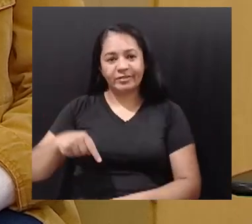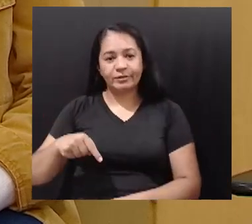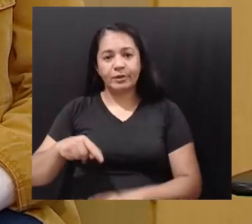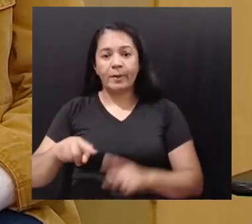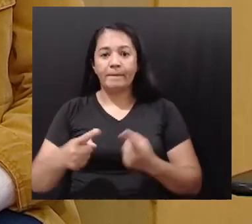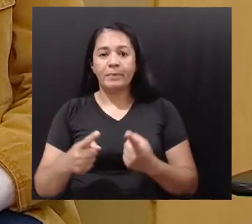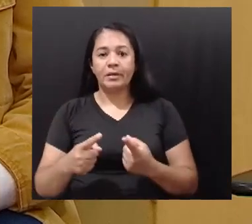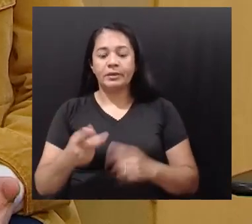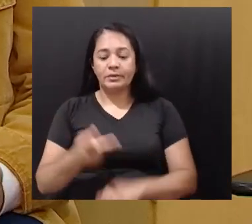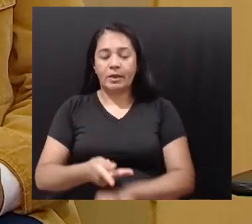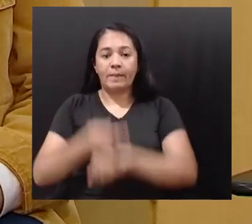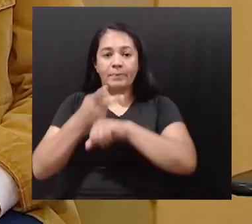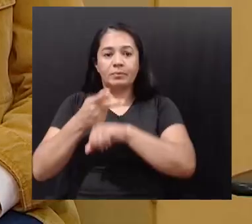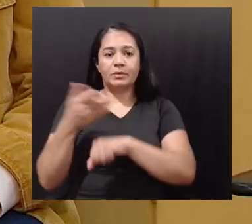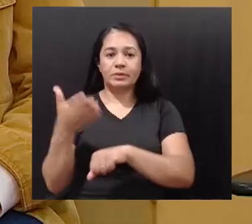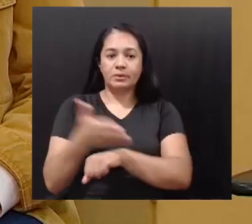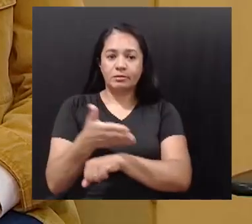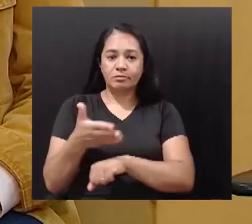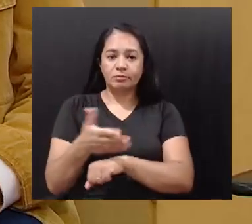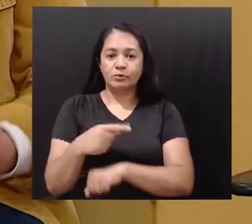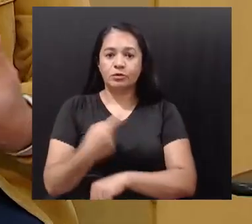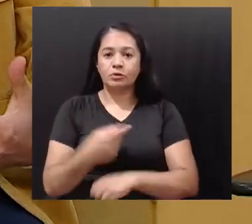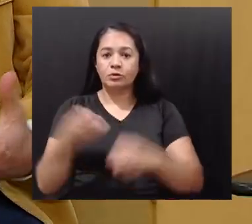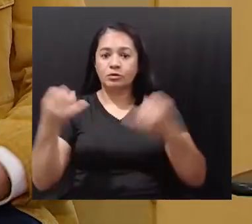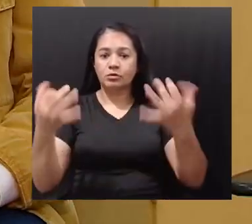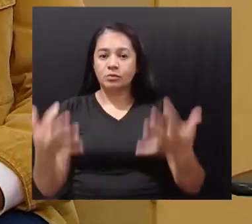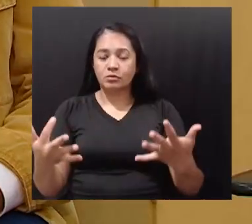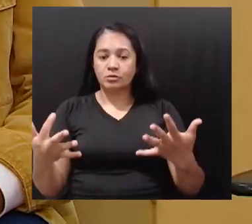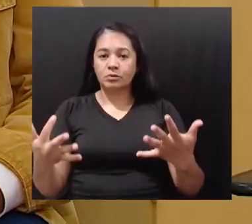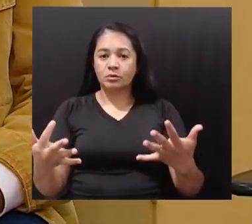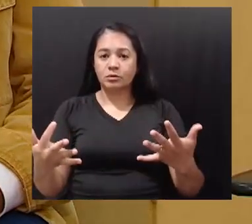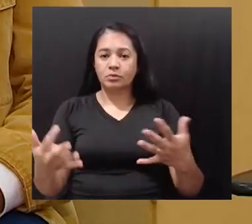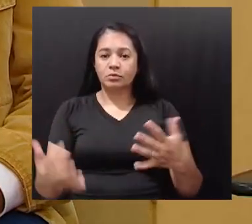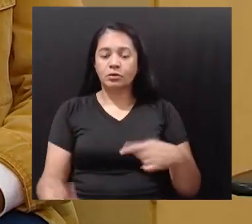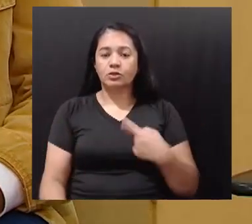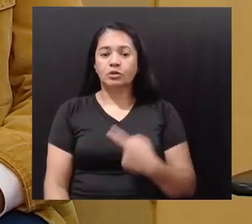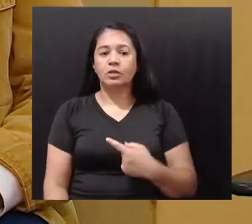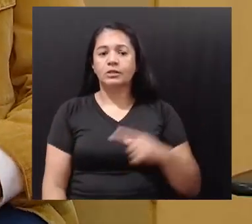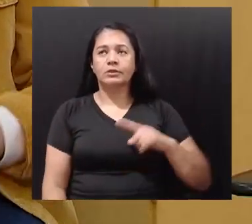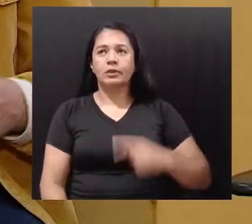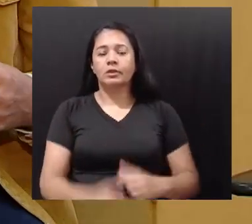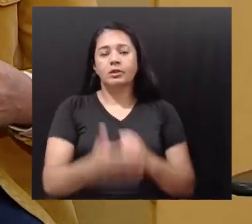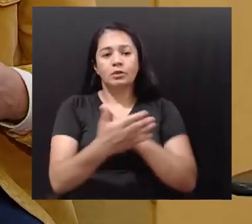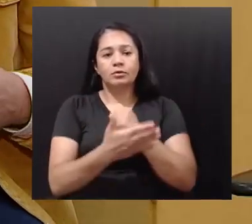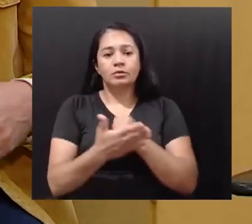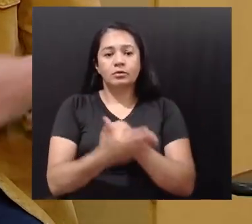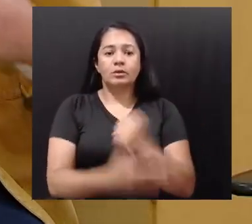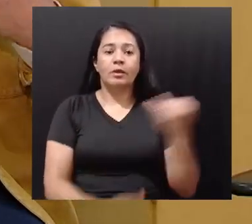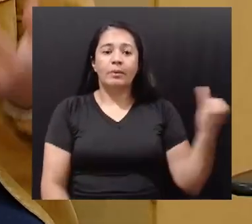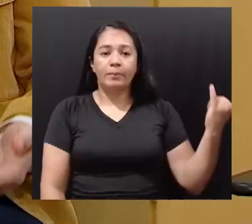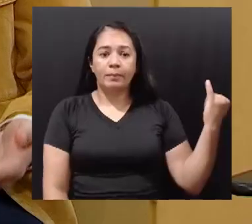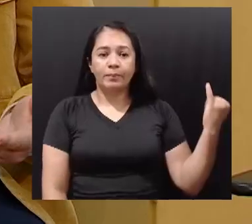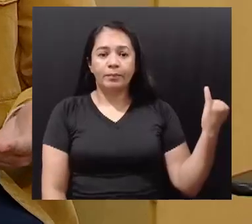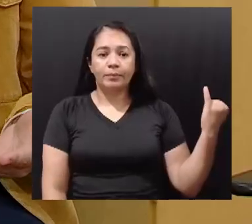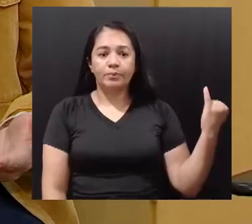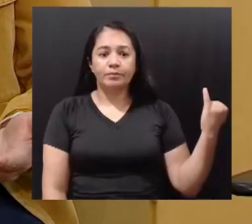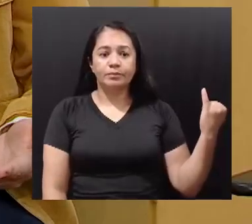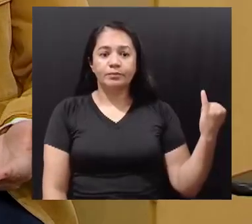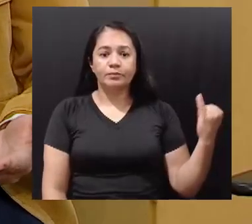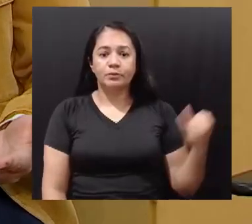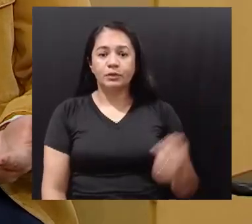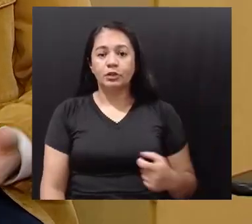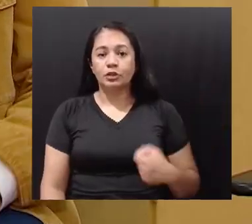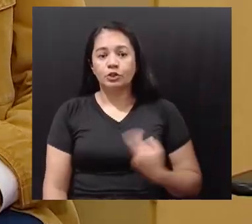premiações, a gente fala, King, a gente tem esse norteador, né, que é muito importante a gente disseminar as boas